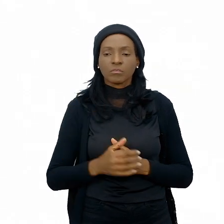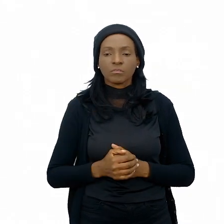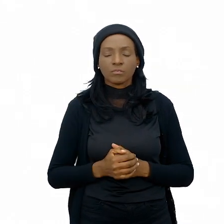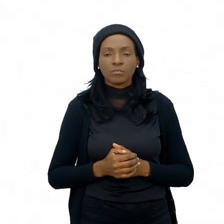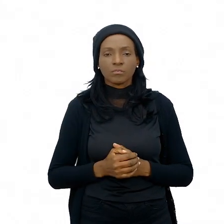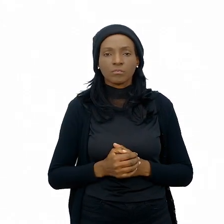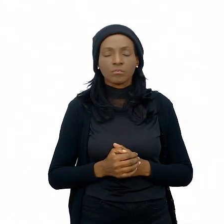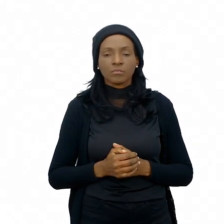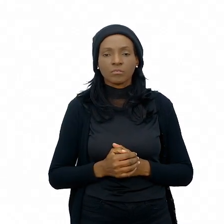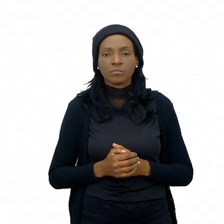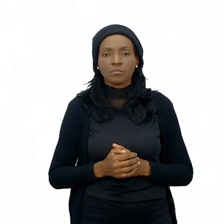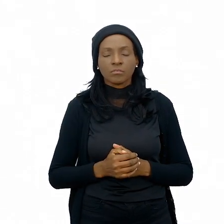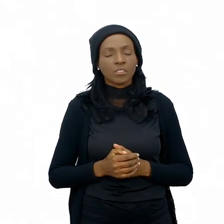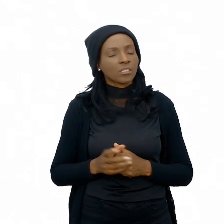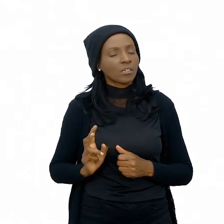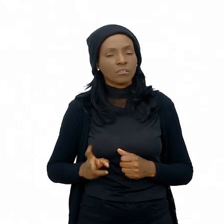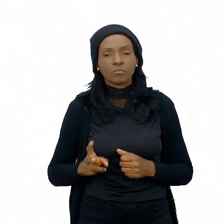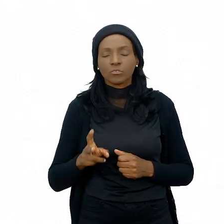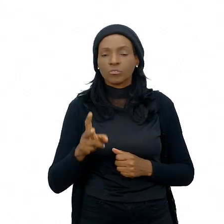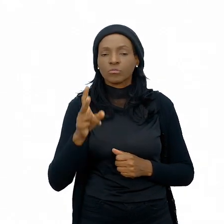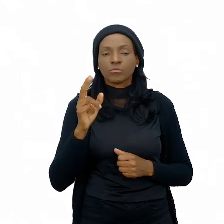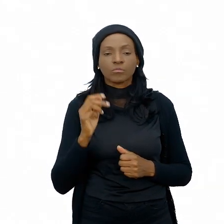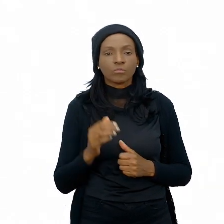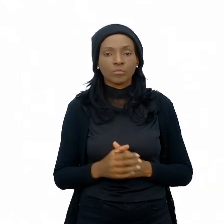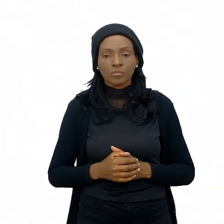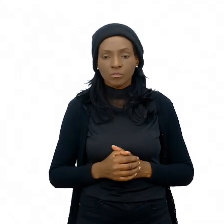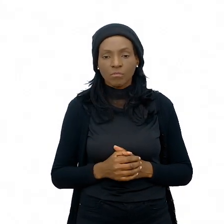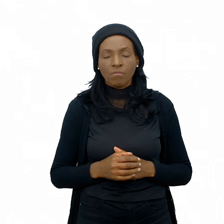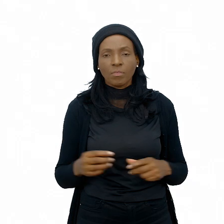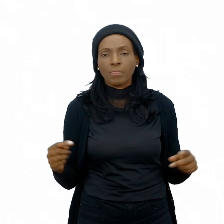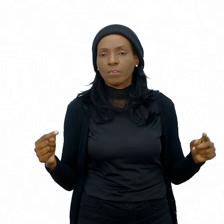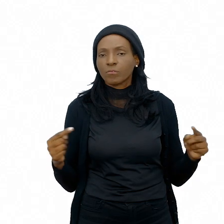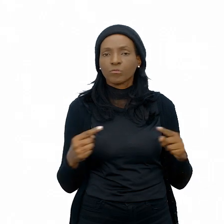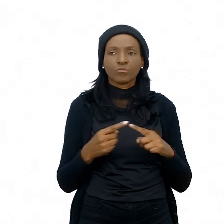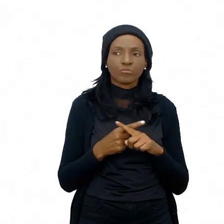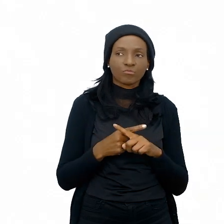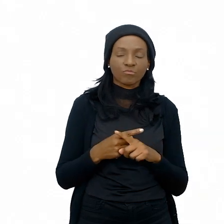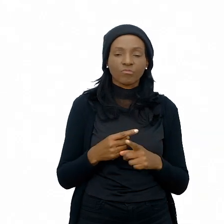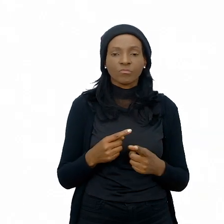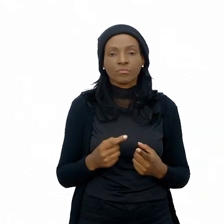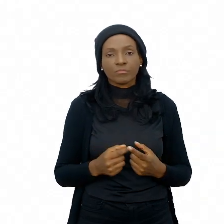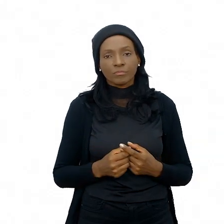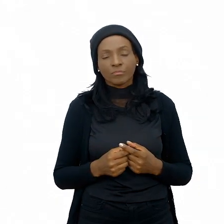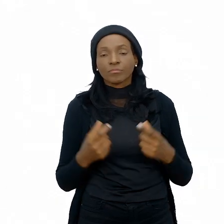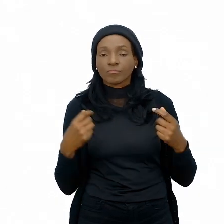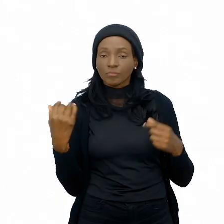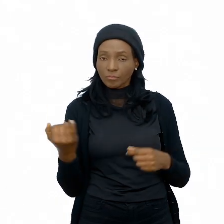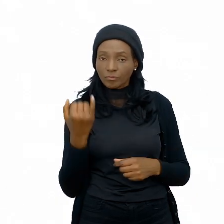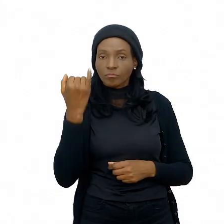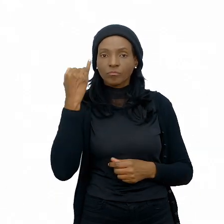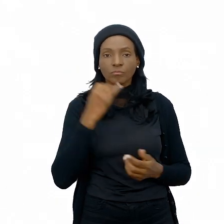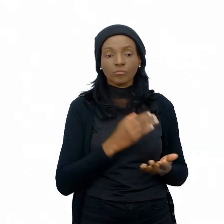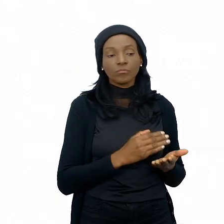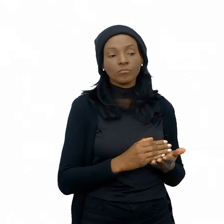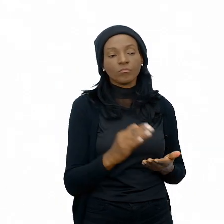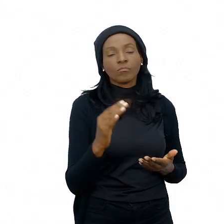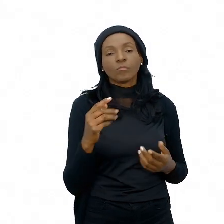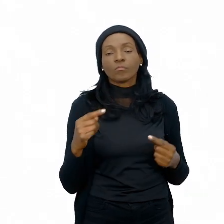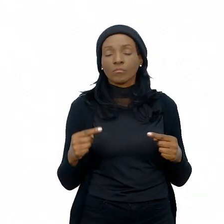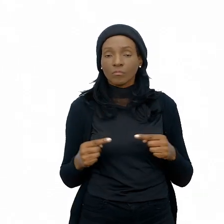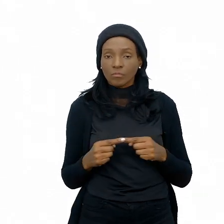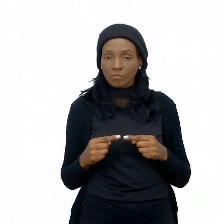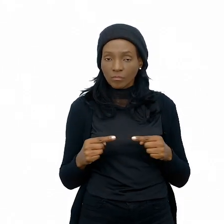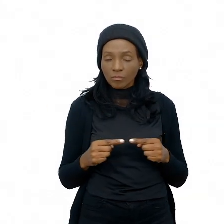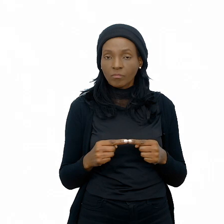E assim ele vai desse conflito que é necessário, que faz